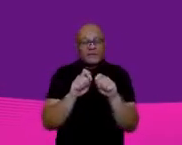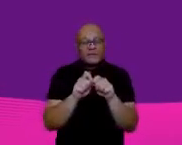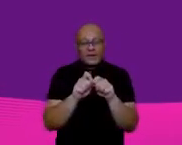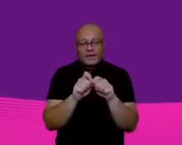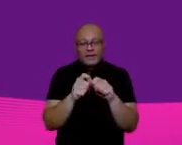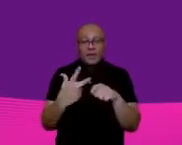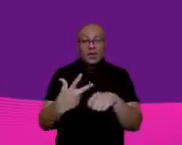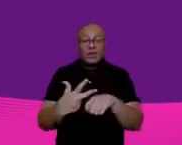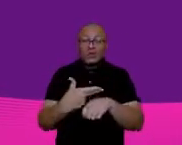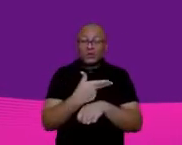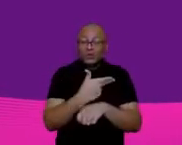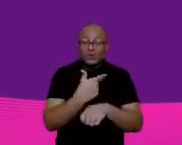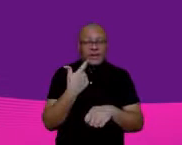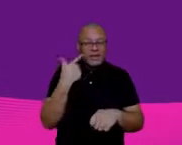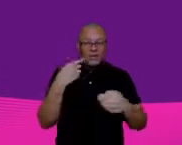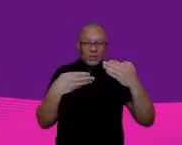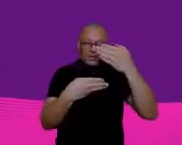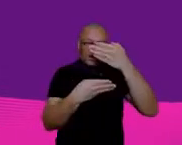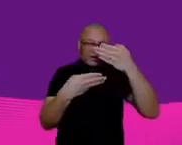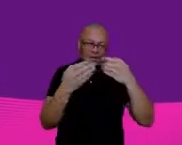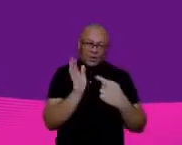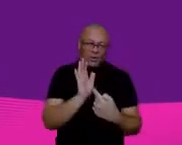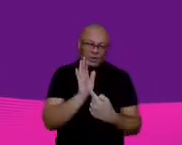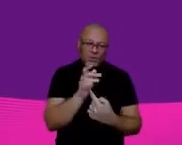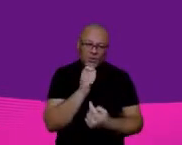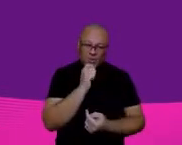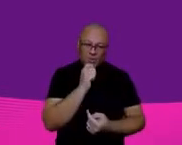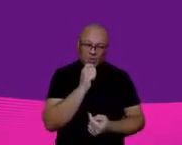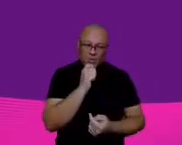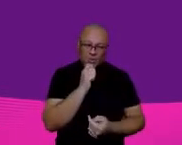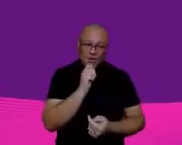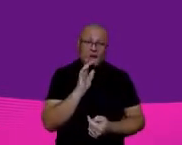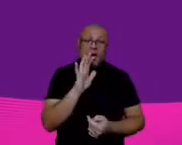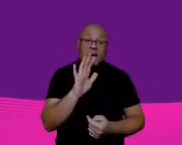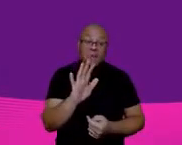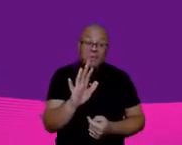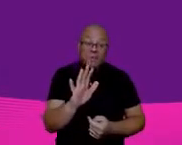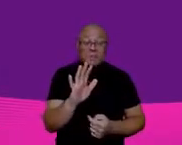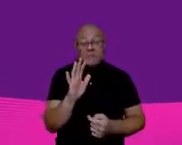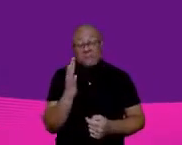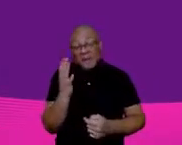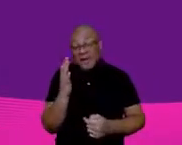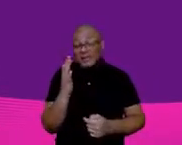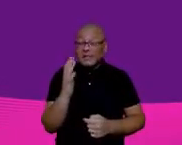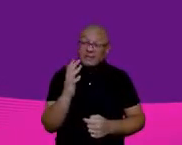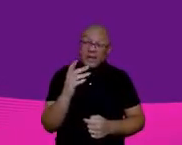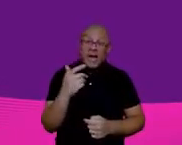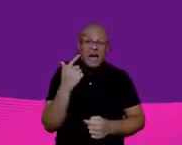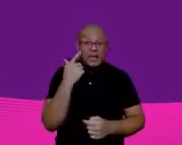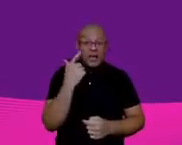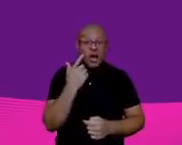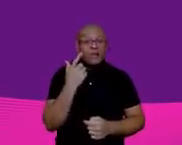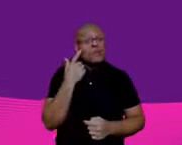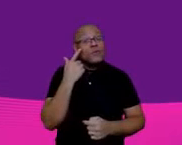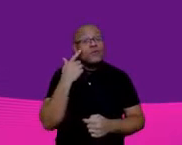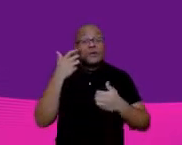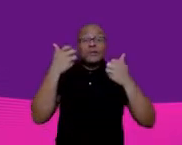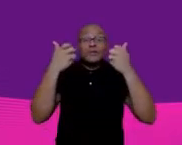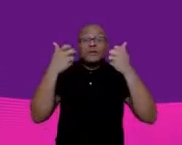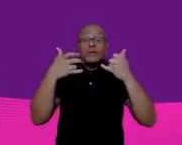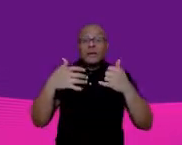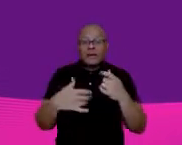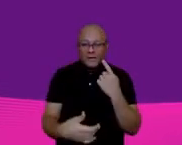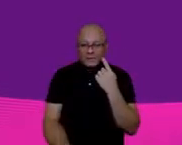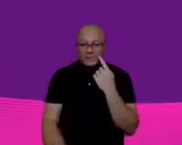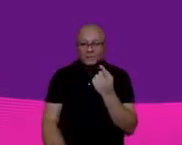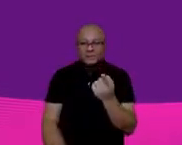tenho slide para mostrar disso, mas seria praticamente aqui. Olha só, nós temos um